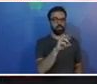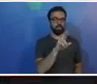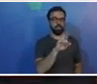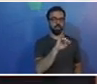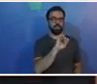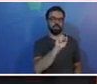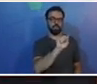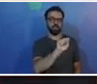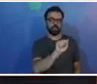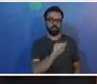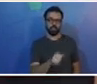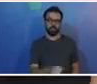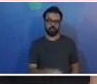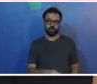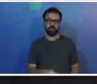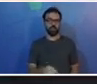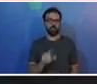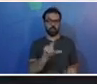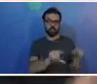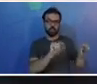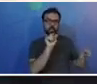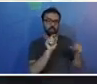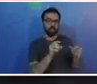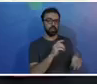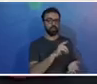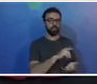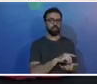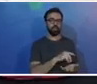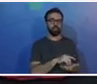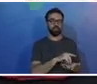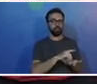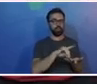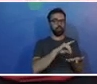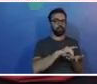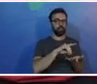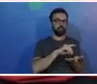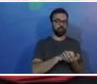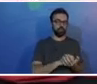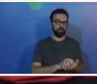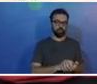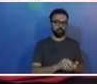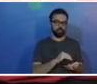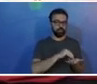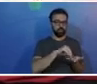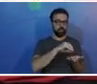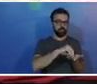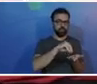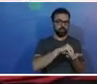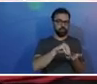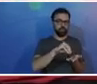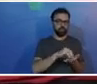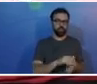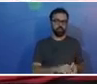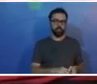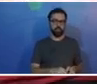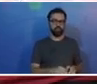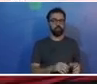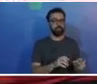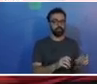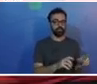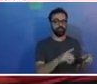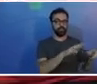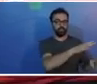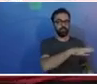Ele escolhe os secretários que vão ajudá-los na administração, cada secretário na área que